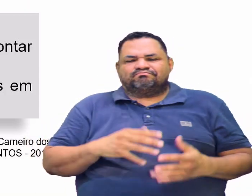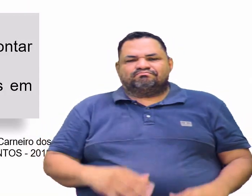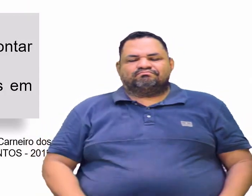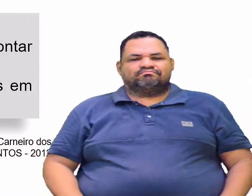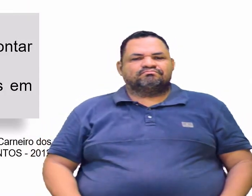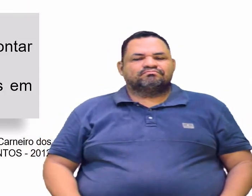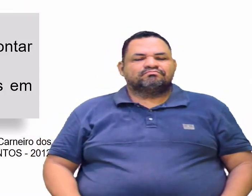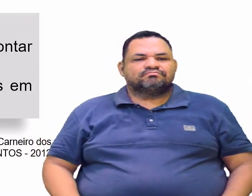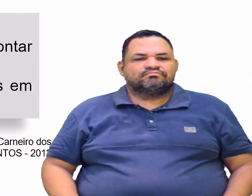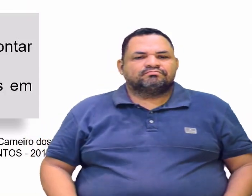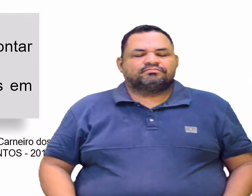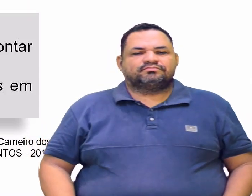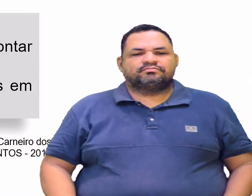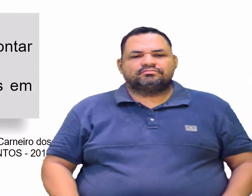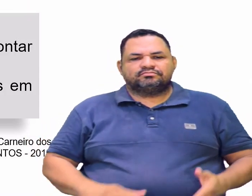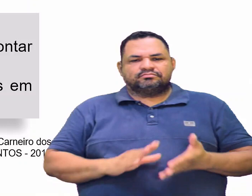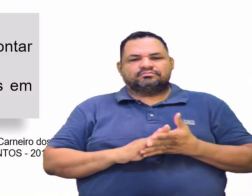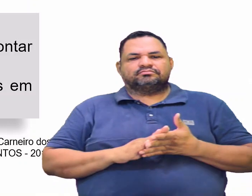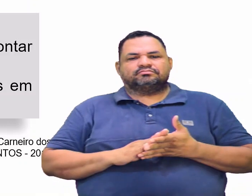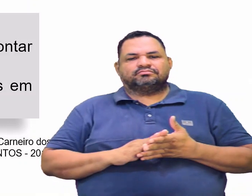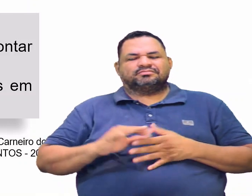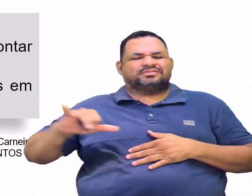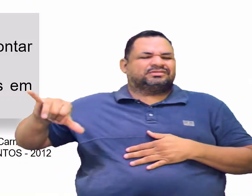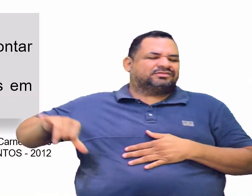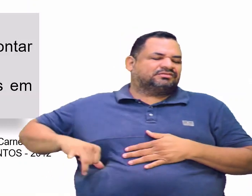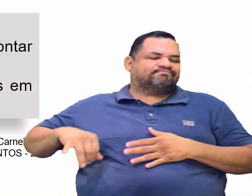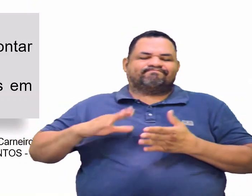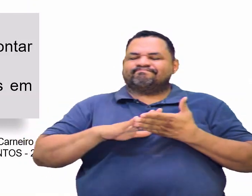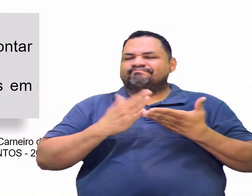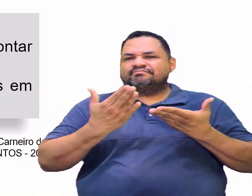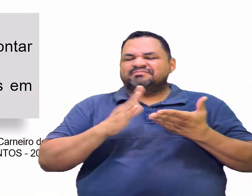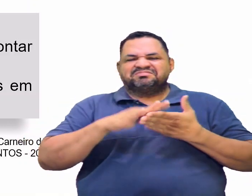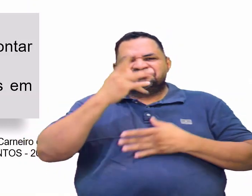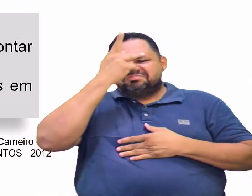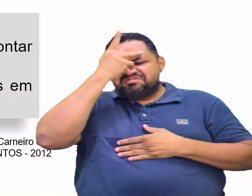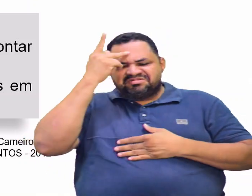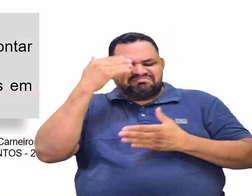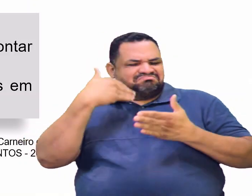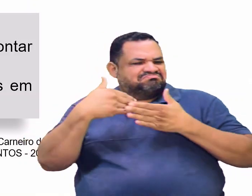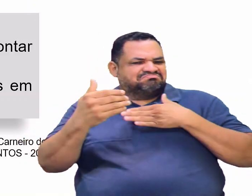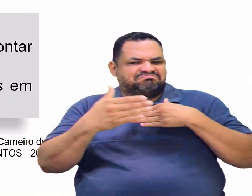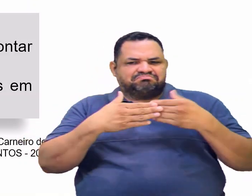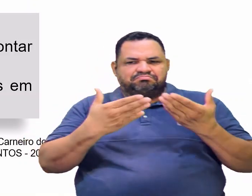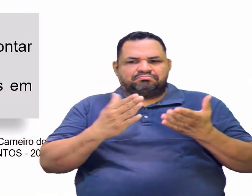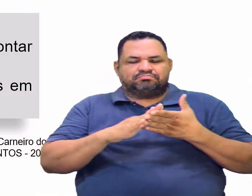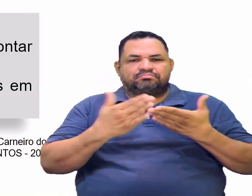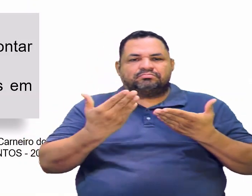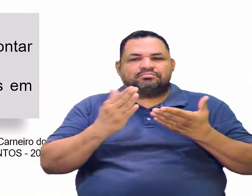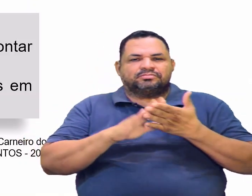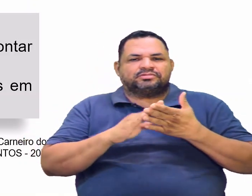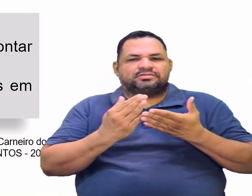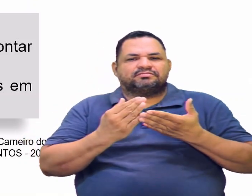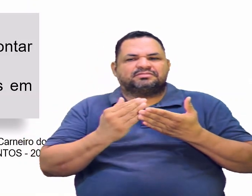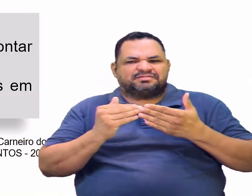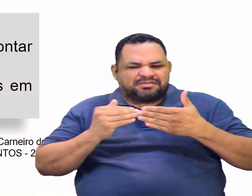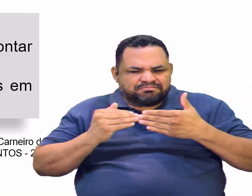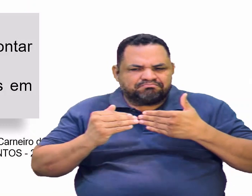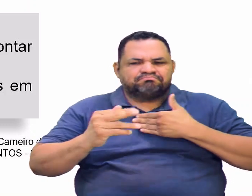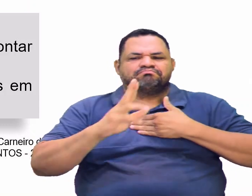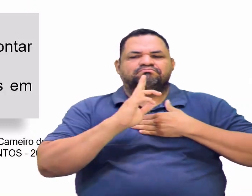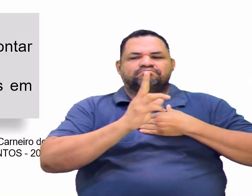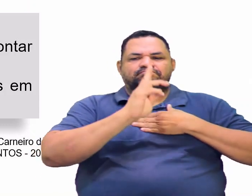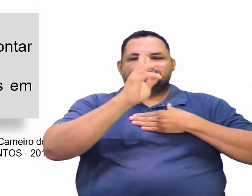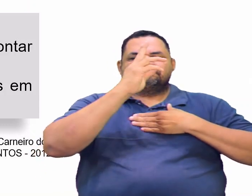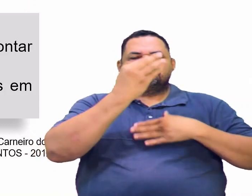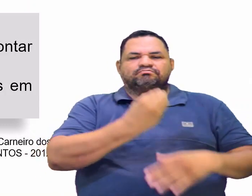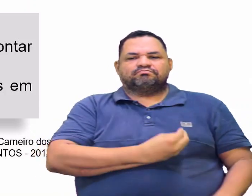ninguém vai sentir dó de você, vai ficar ali. Não, você que vai levar a sua vida em